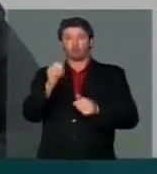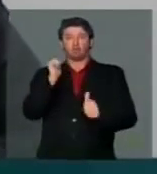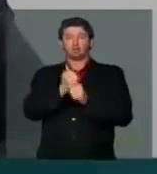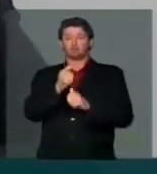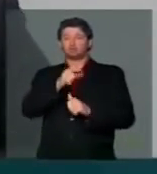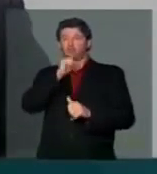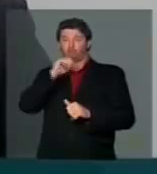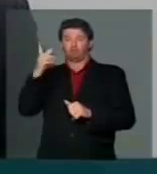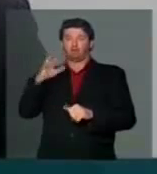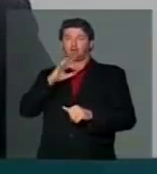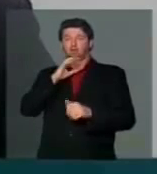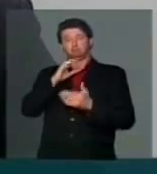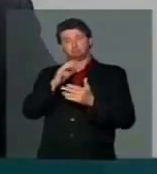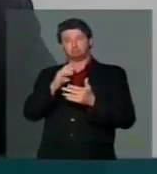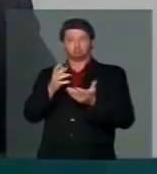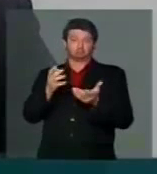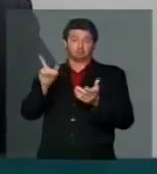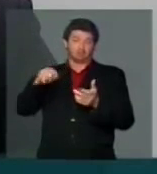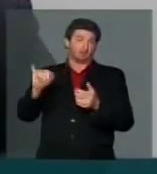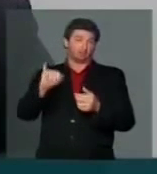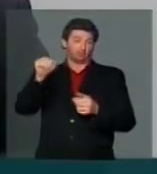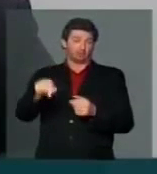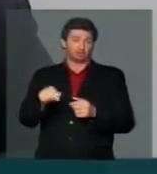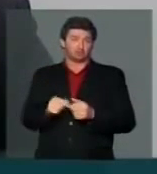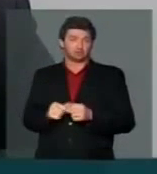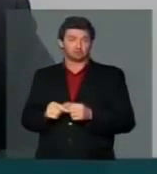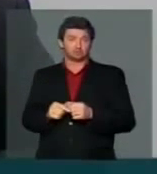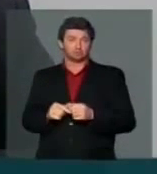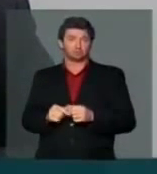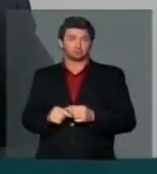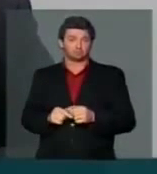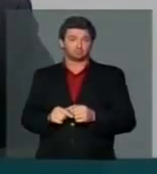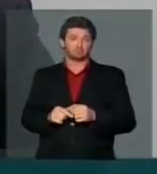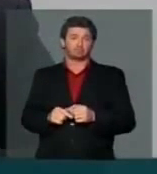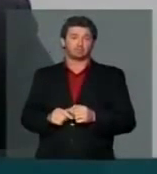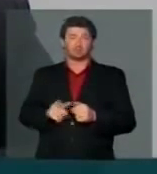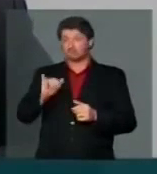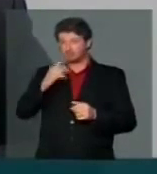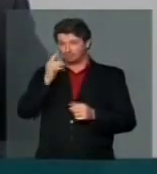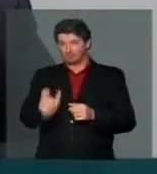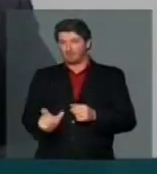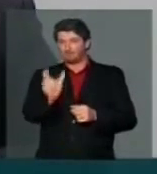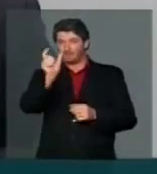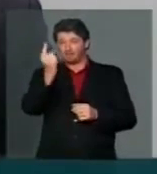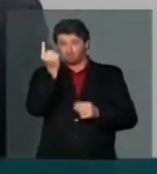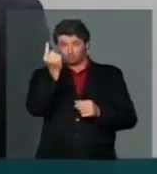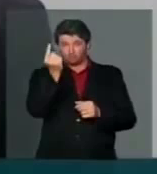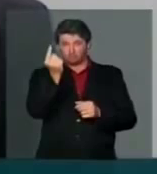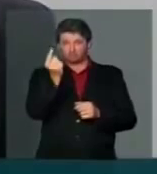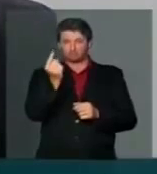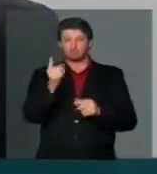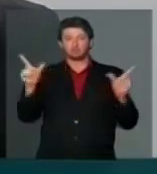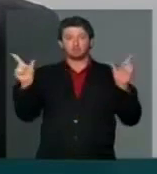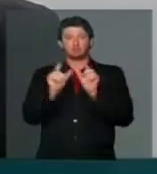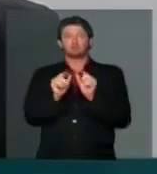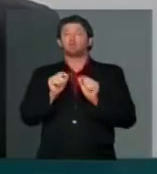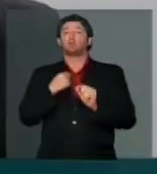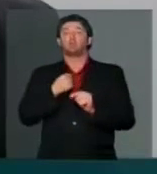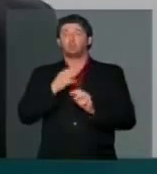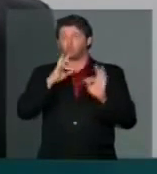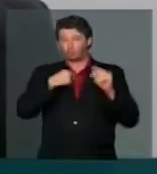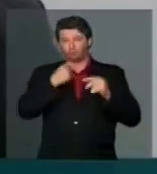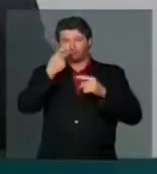constitucional muito importante. E, enfim, se eu tivesse que dizer numa só palavra, eu terminaria a minha